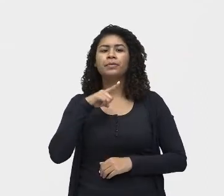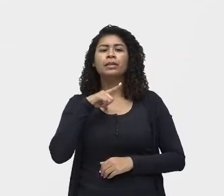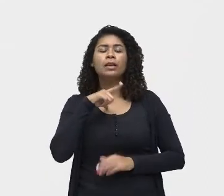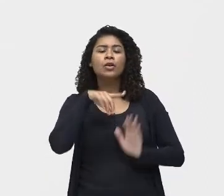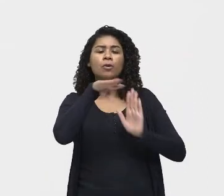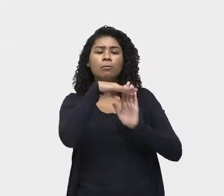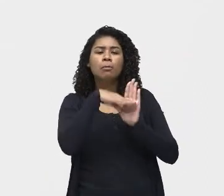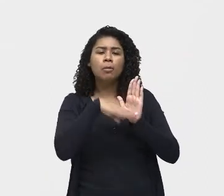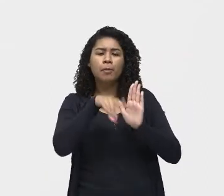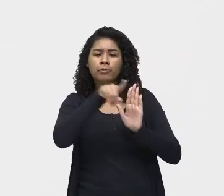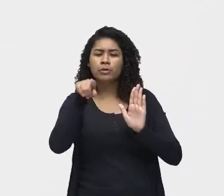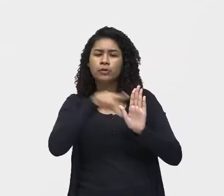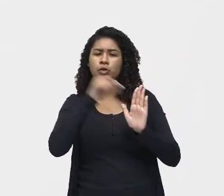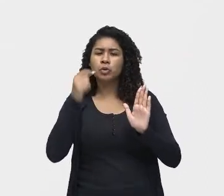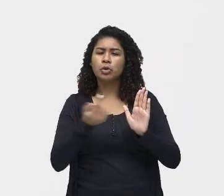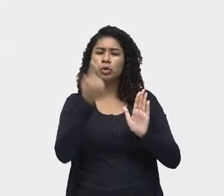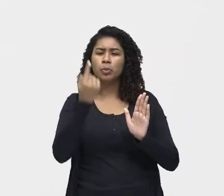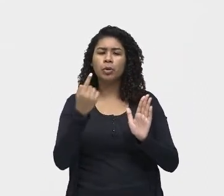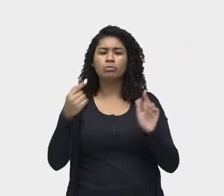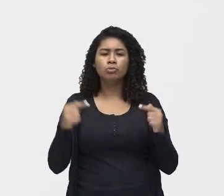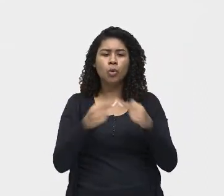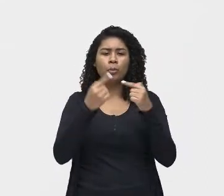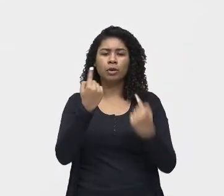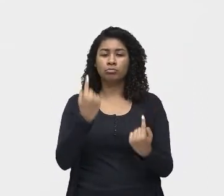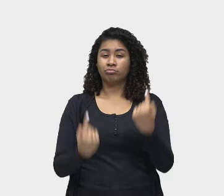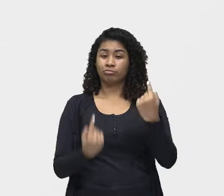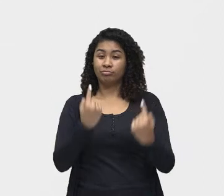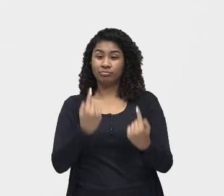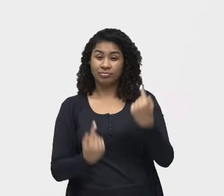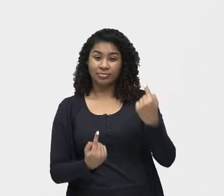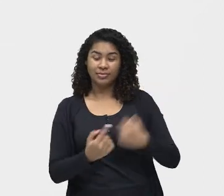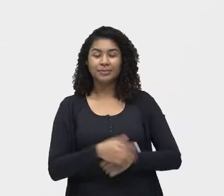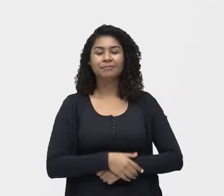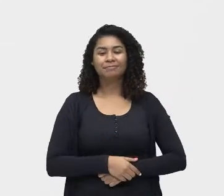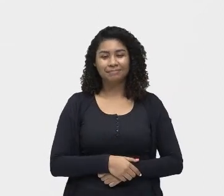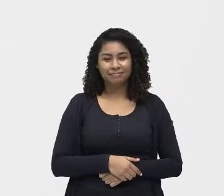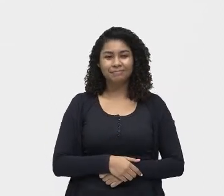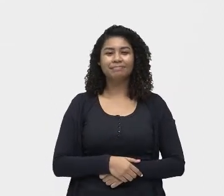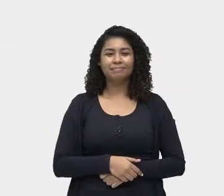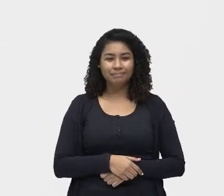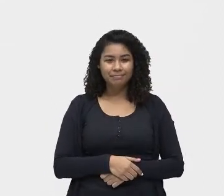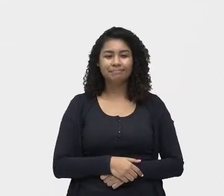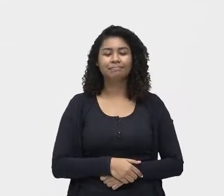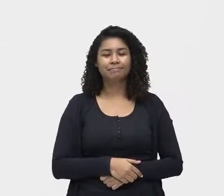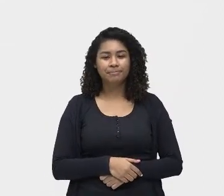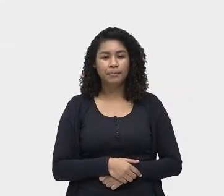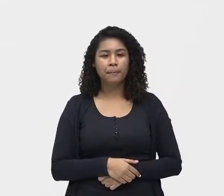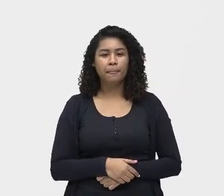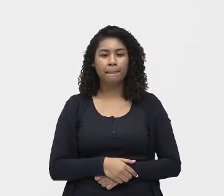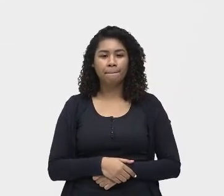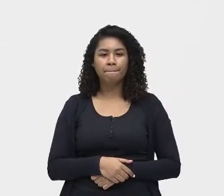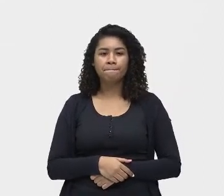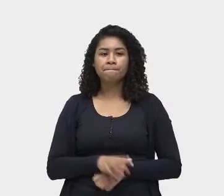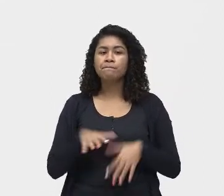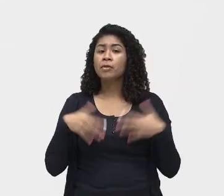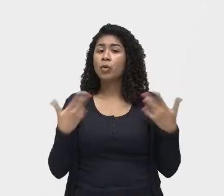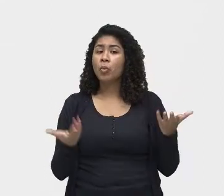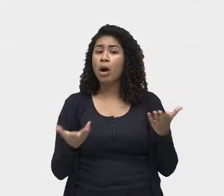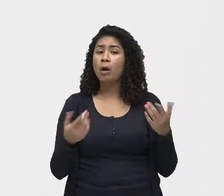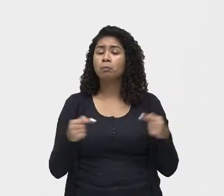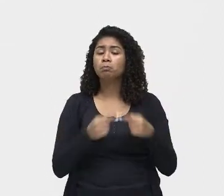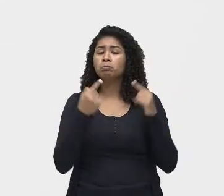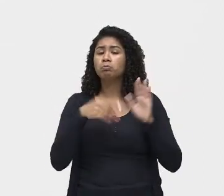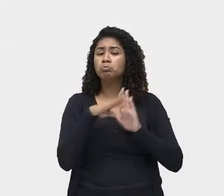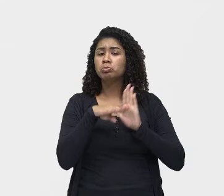uma condicional, tá bom? Você vai observar e uma delas indica uma condição. Qual será delas que indica